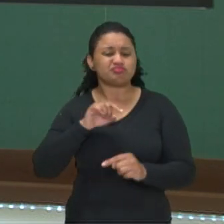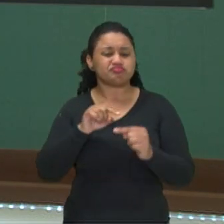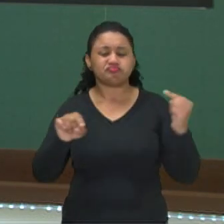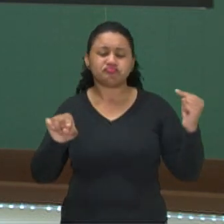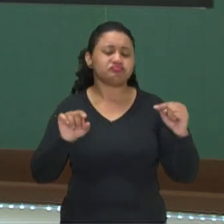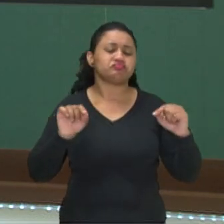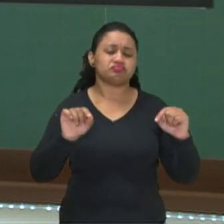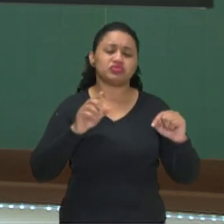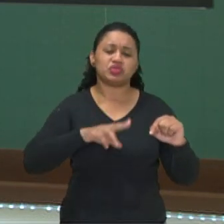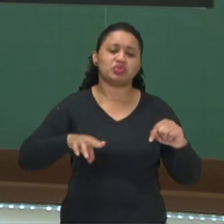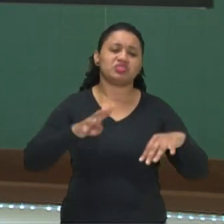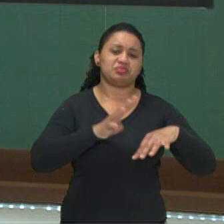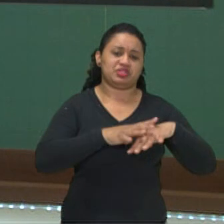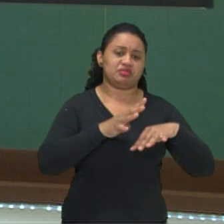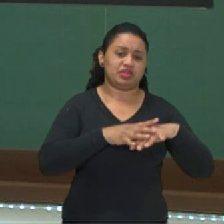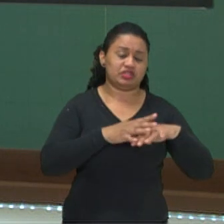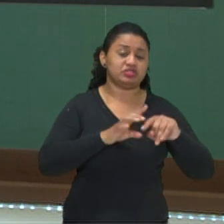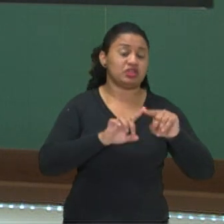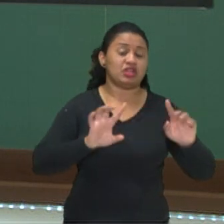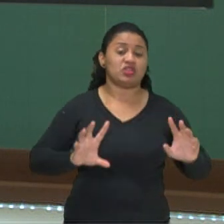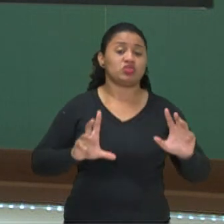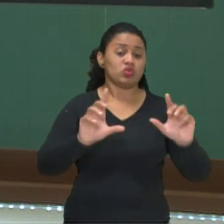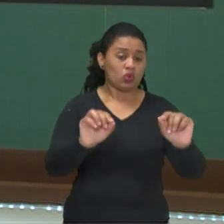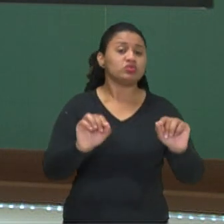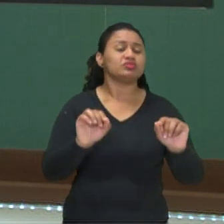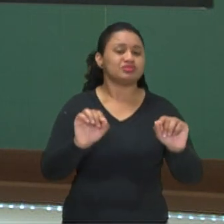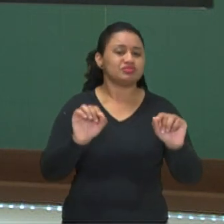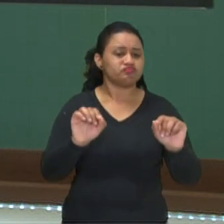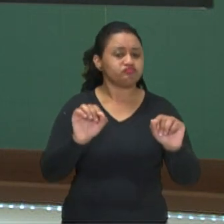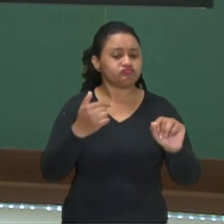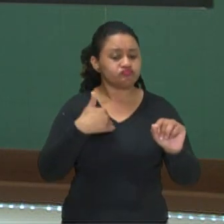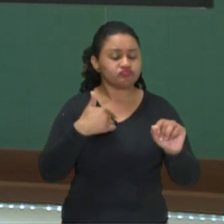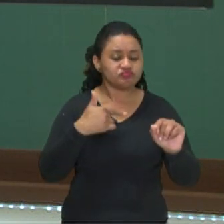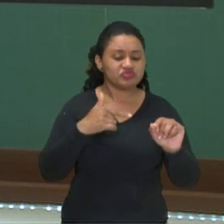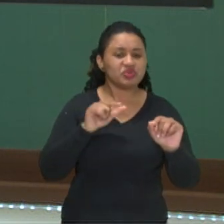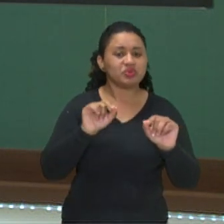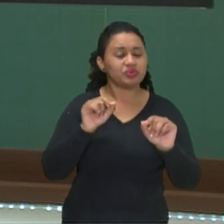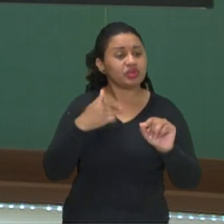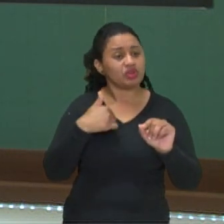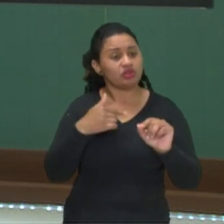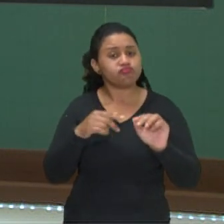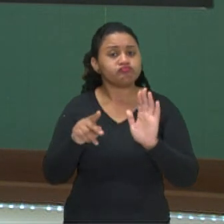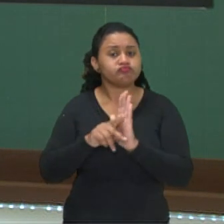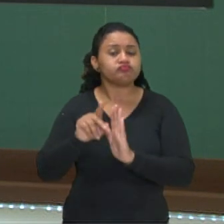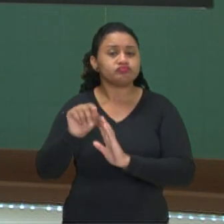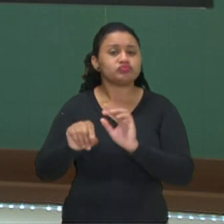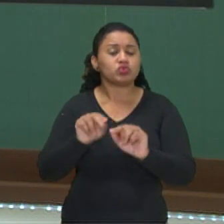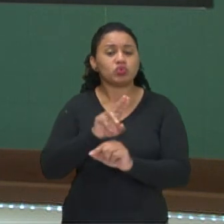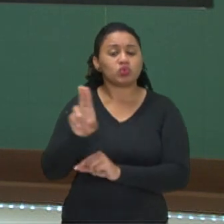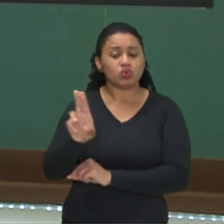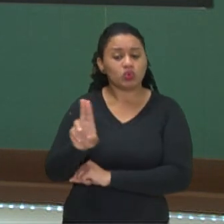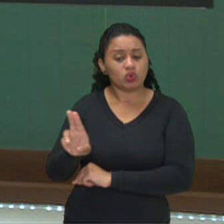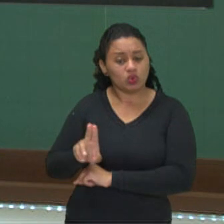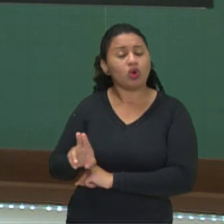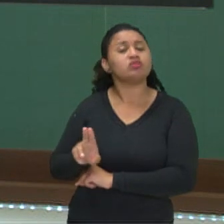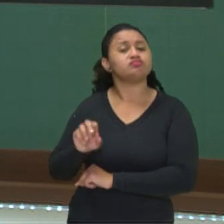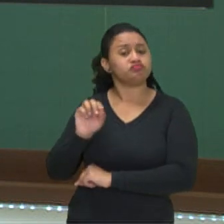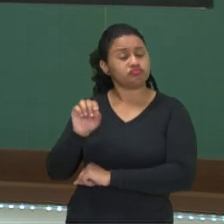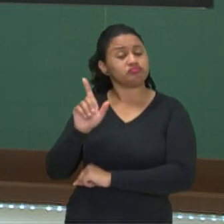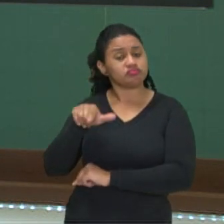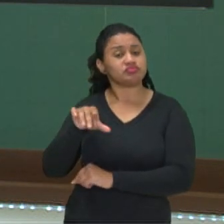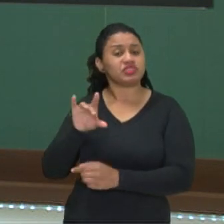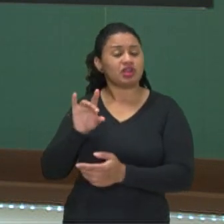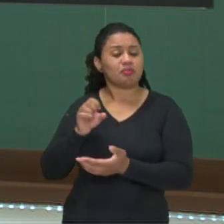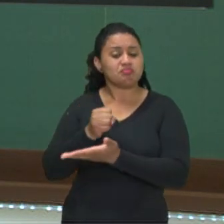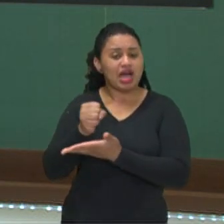definições que a gente utiliza em matemática. Todas elas, normalmente, os próprios nomes são